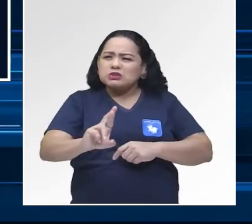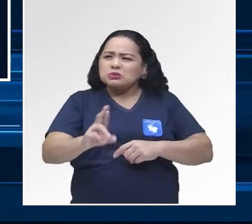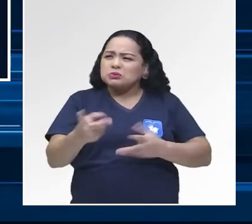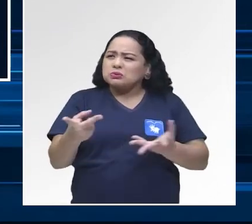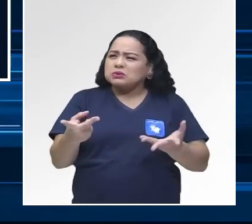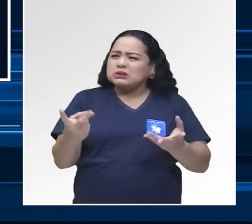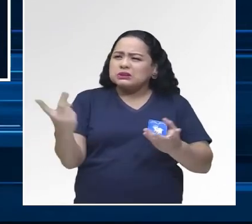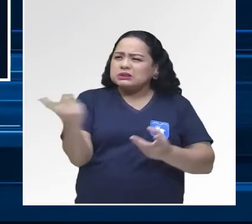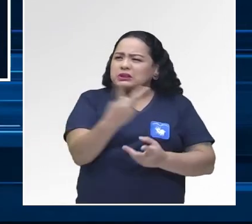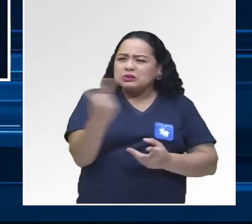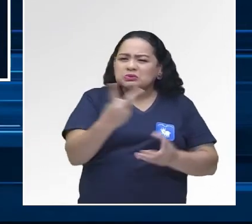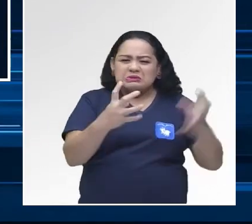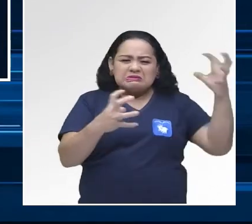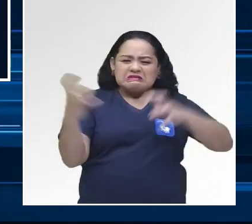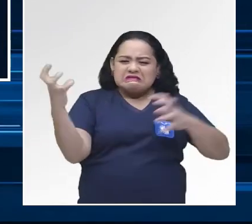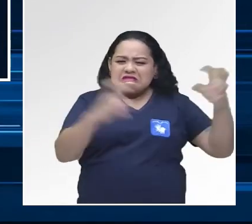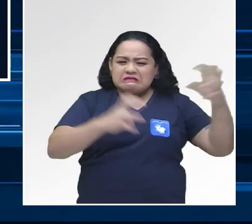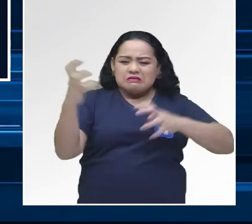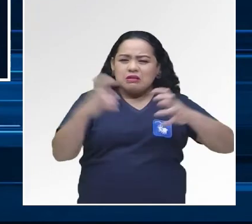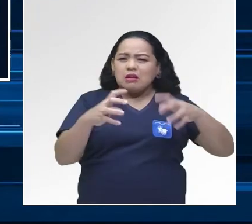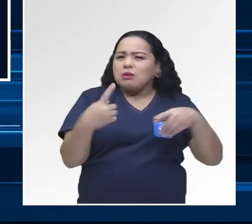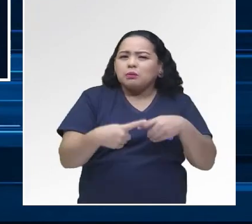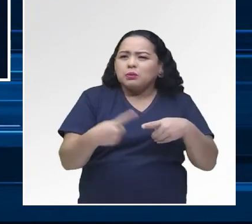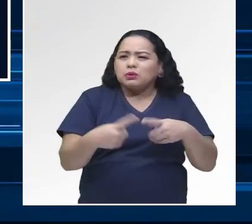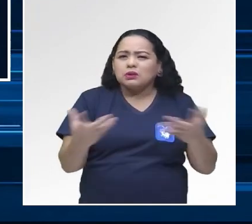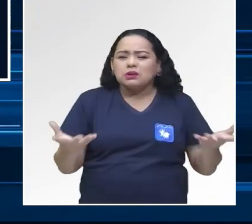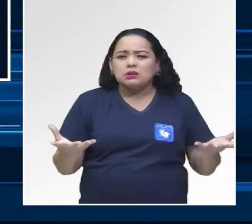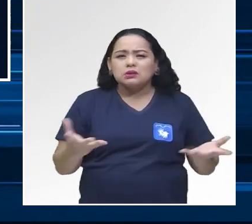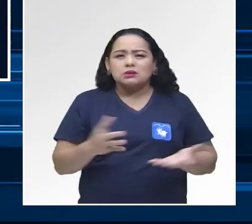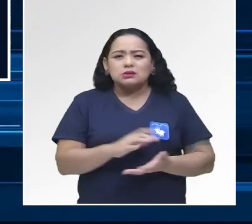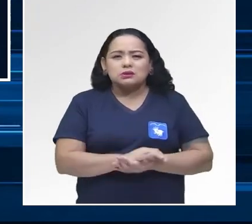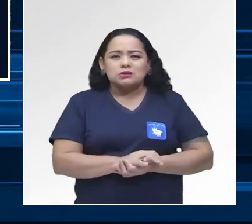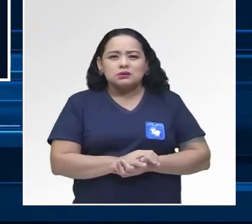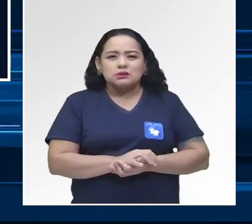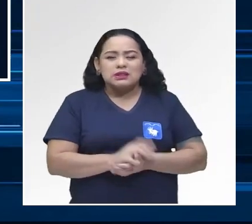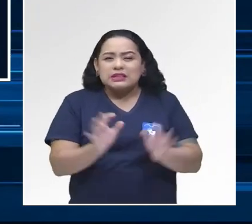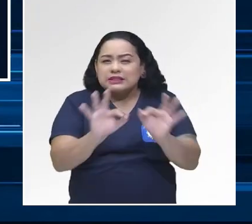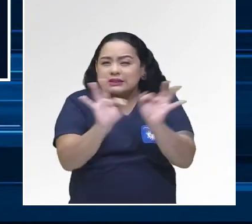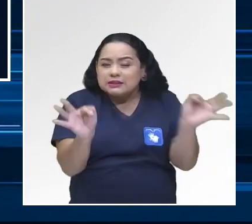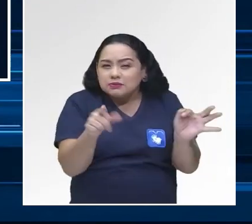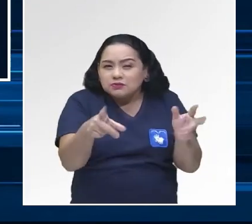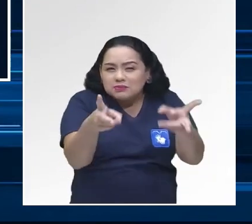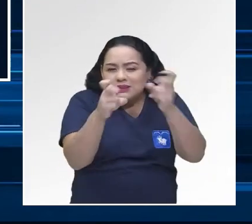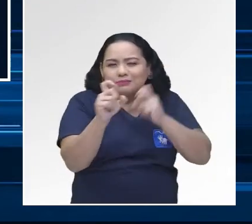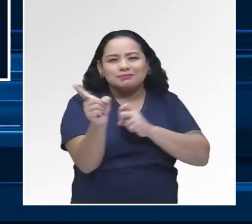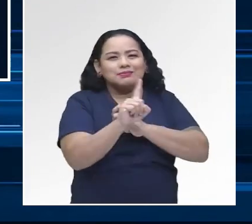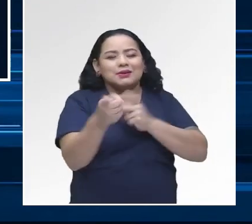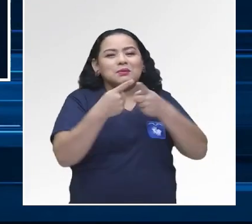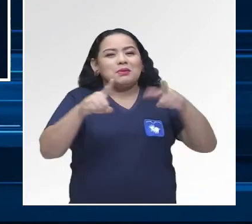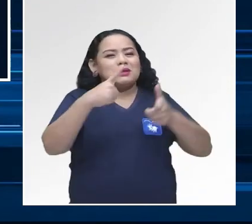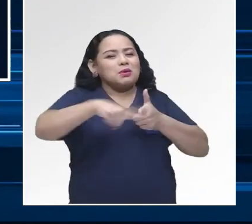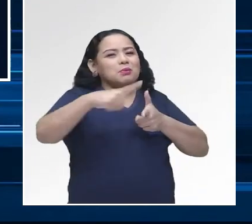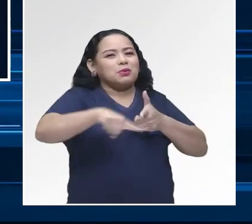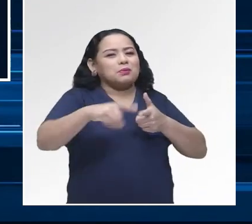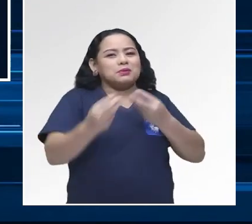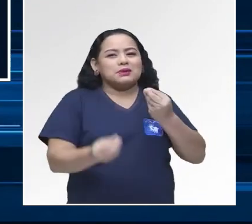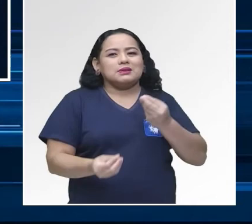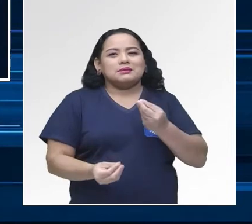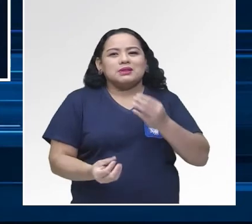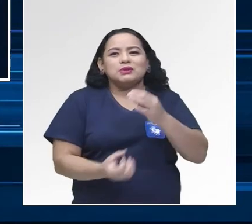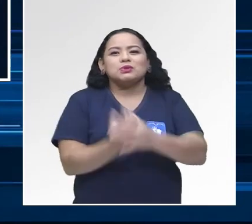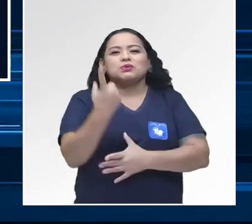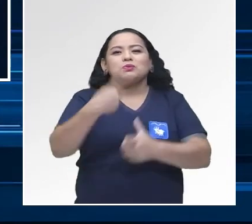matando entre eles? Então você vê que não é simples. são problemas colocados e levantados